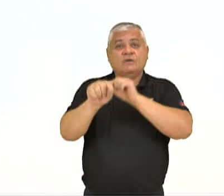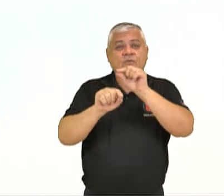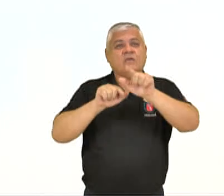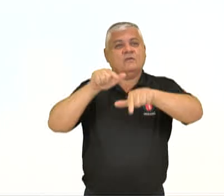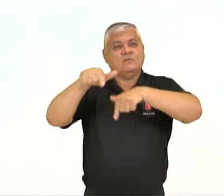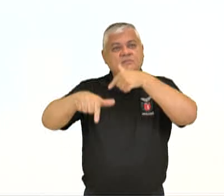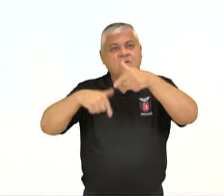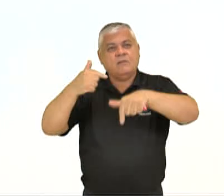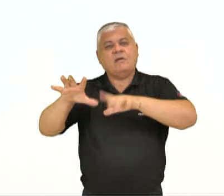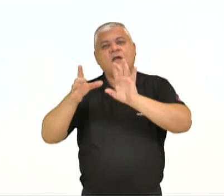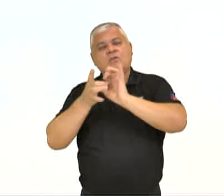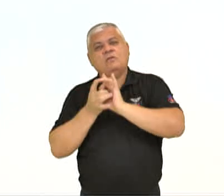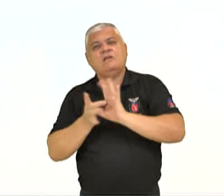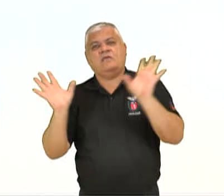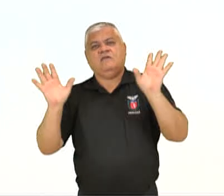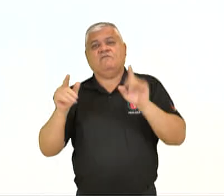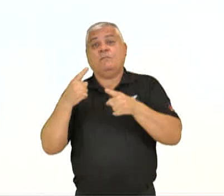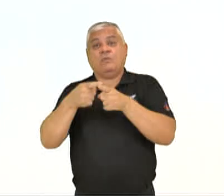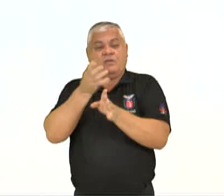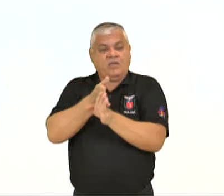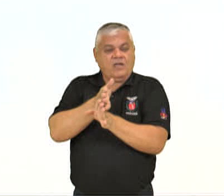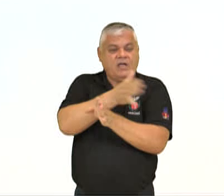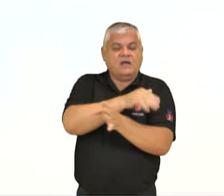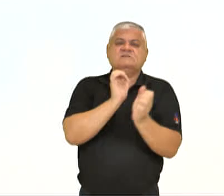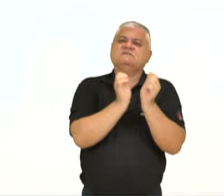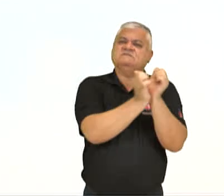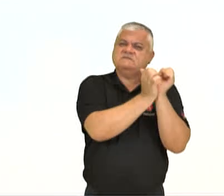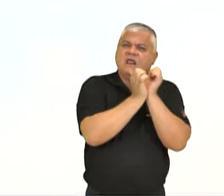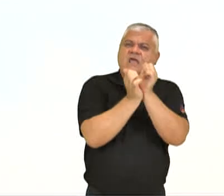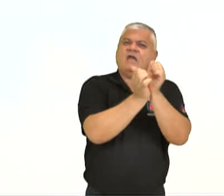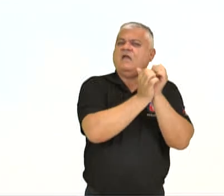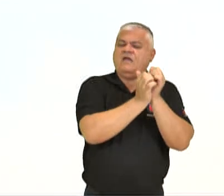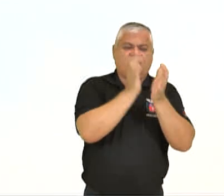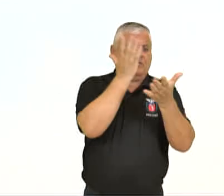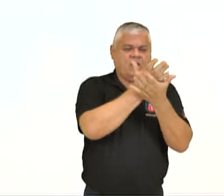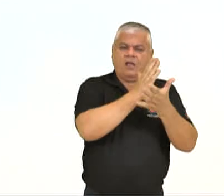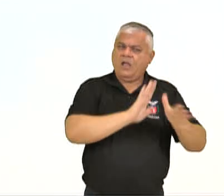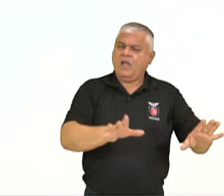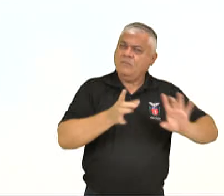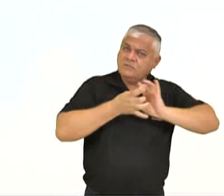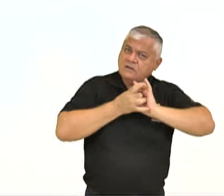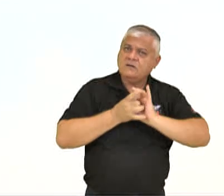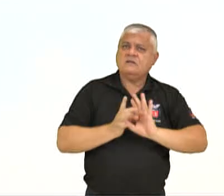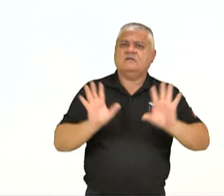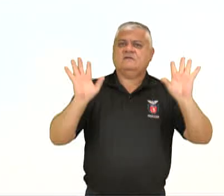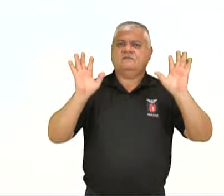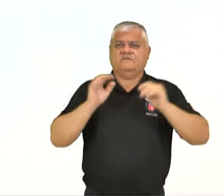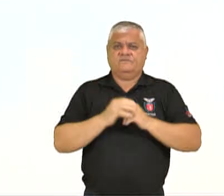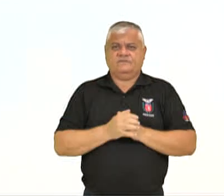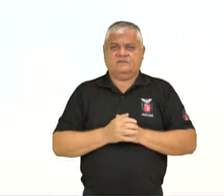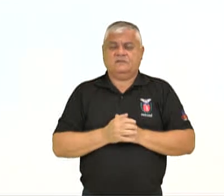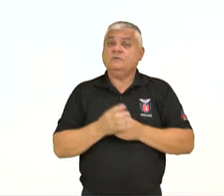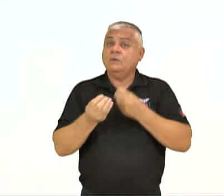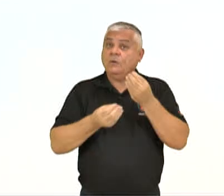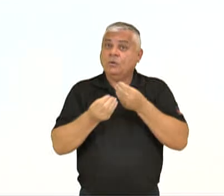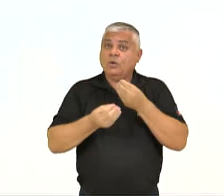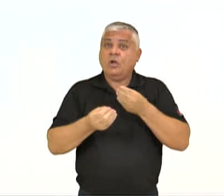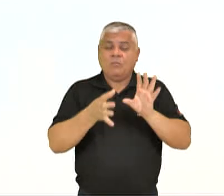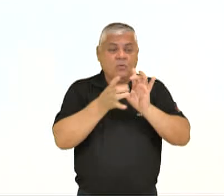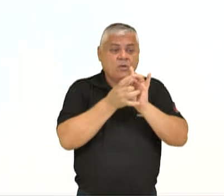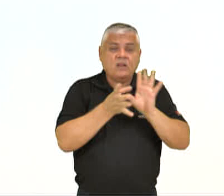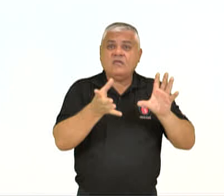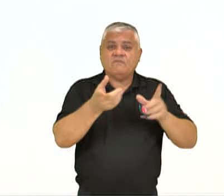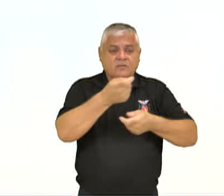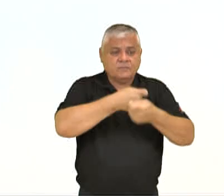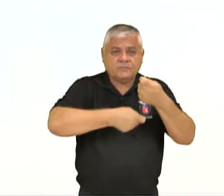a escravidão. Eis que esse é um ponto bastante interessante para a gente pensar como o liberalismo econômico